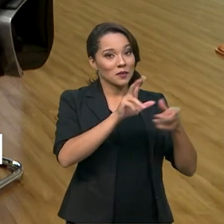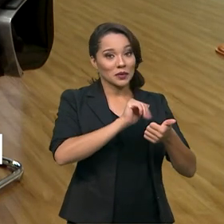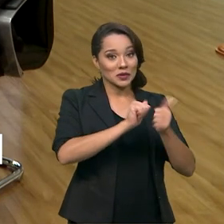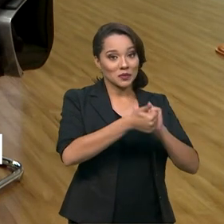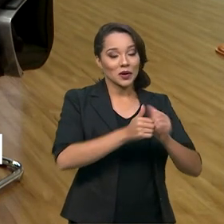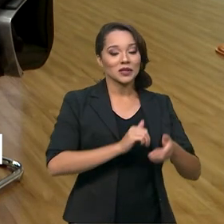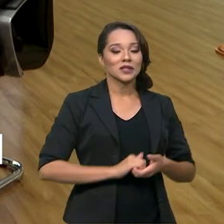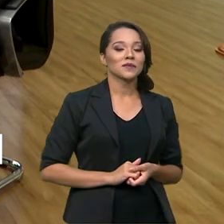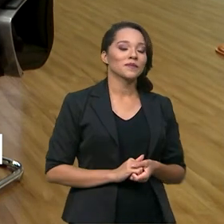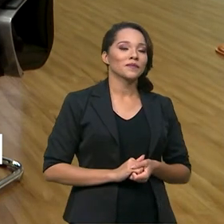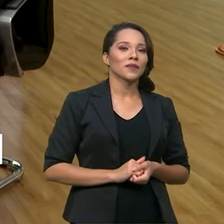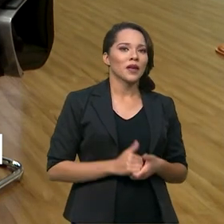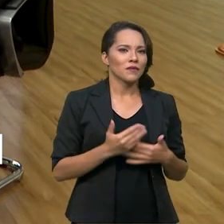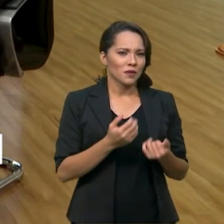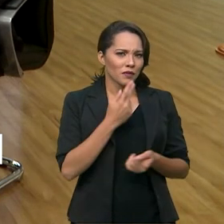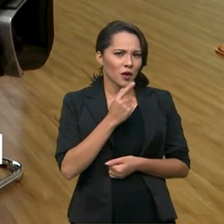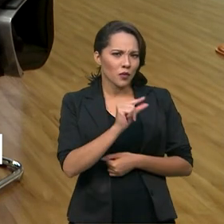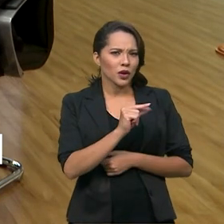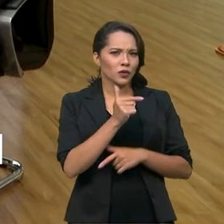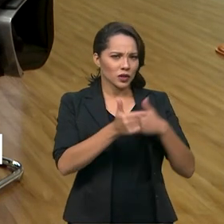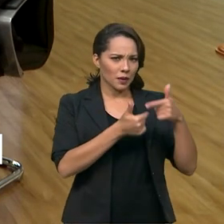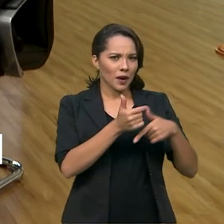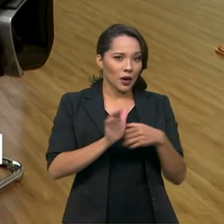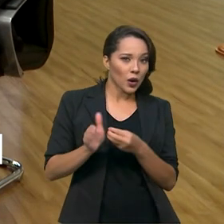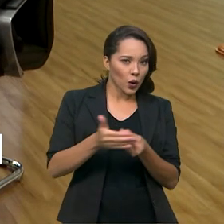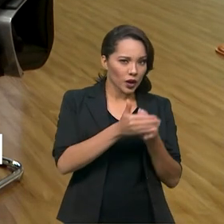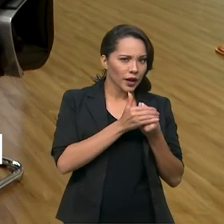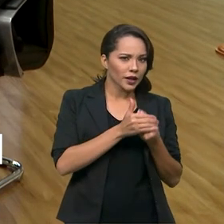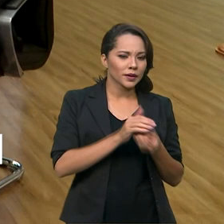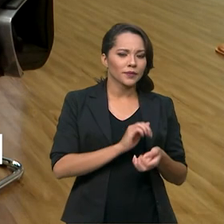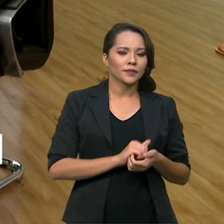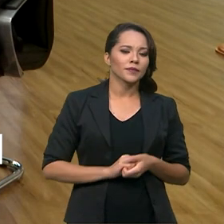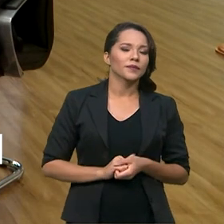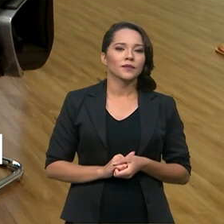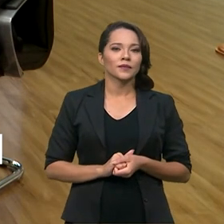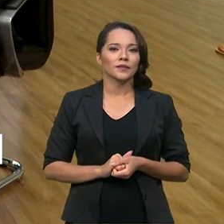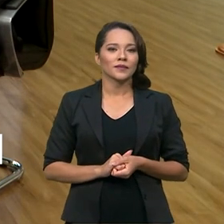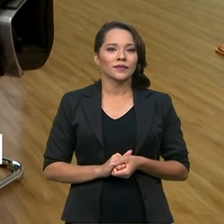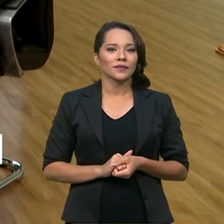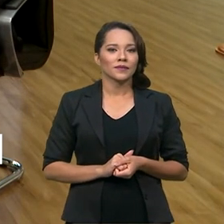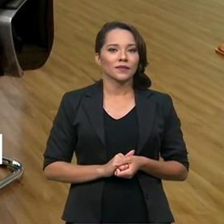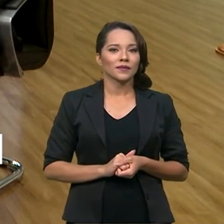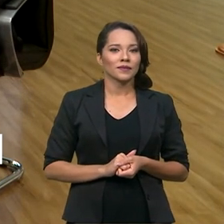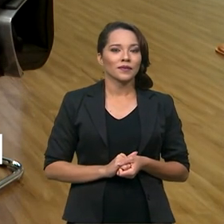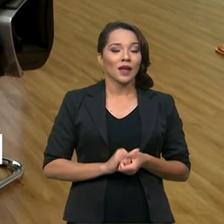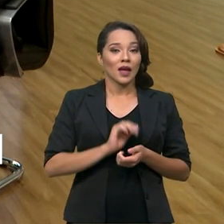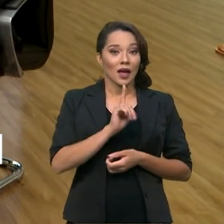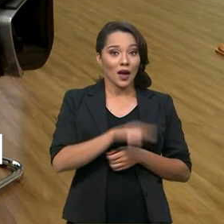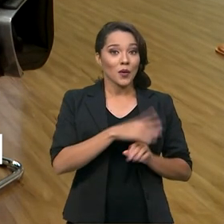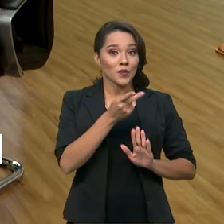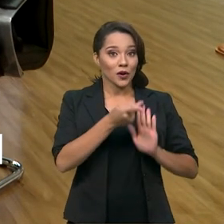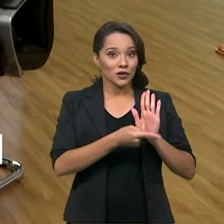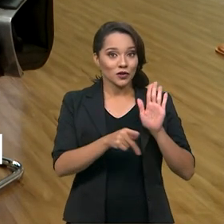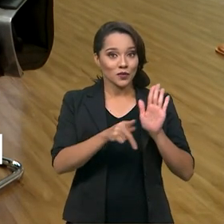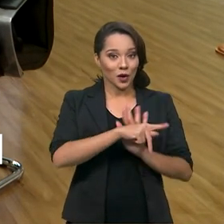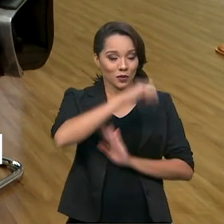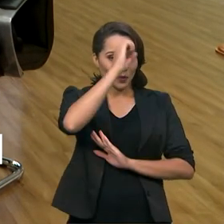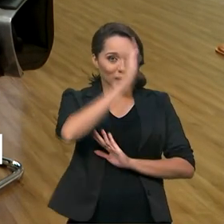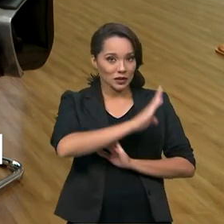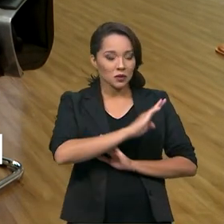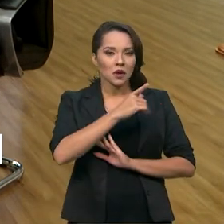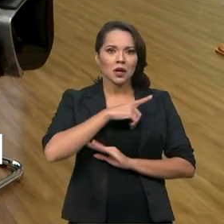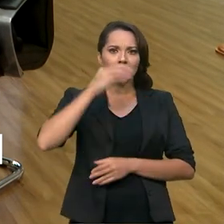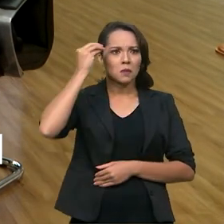esporte, vamos falar da Operação Acolhida, ministro. É um projeto brasileiro que tem sido